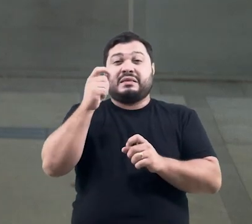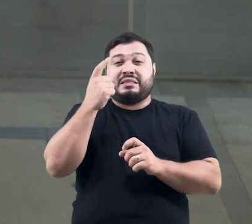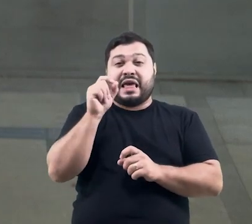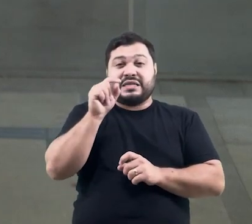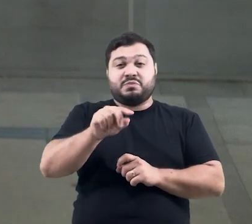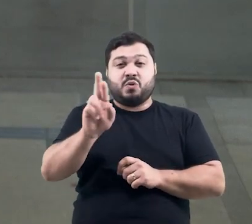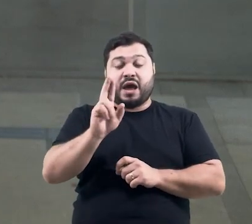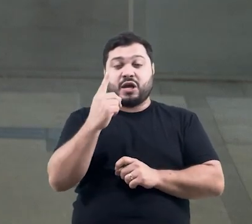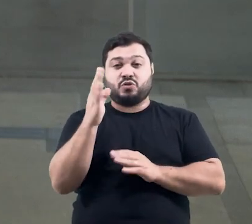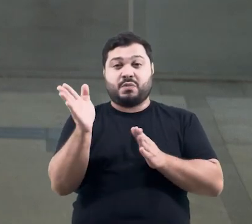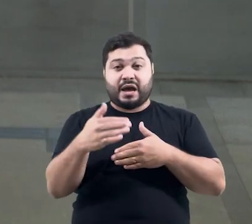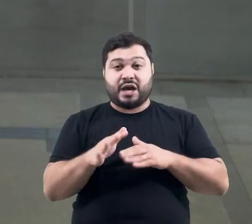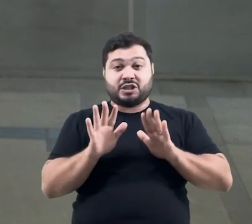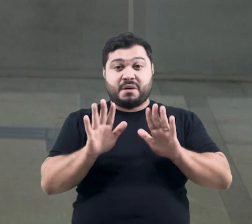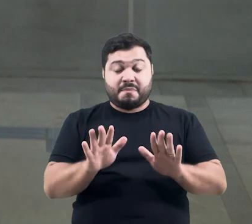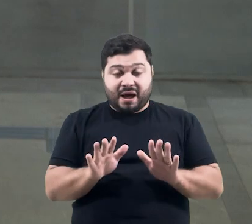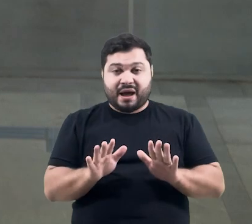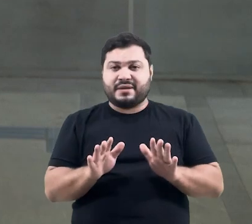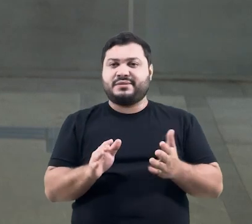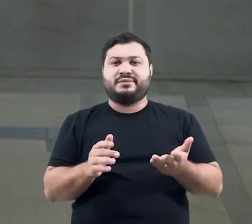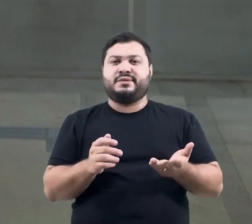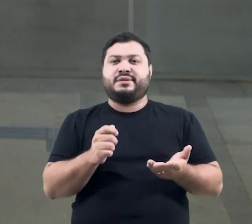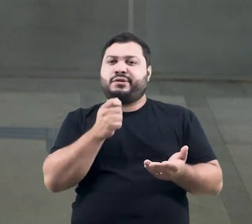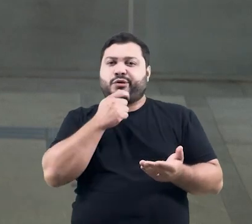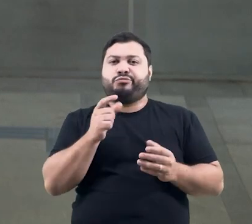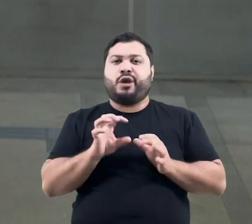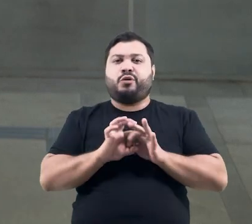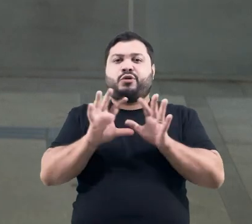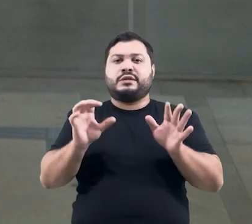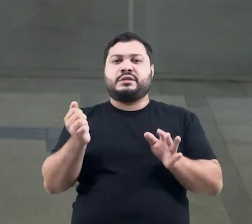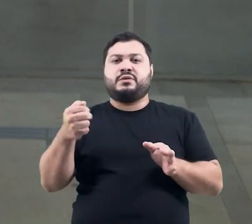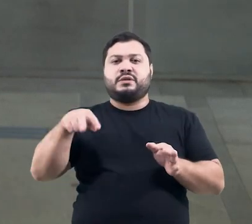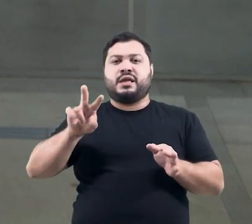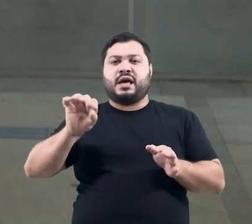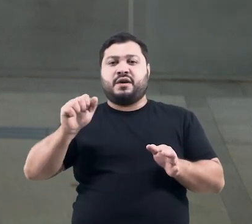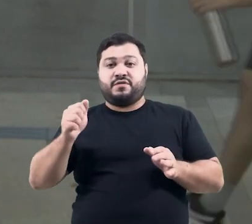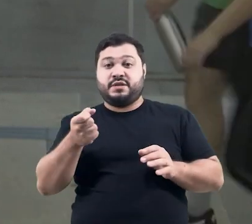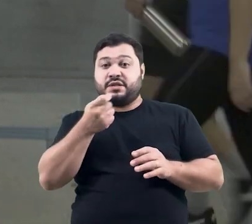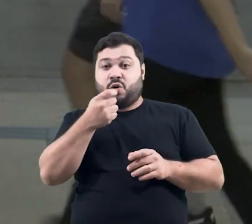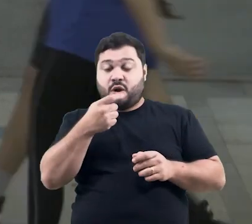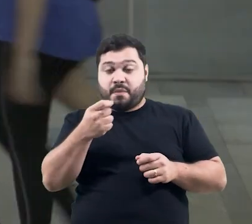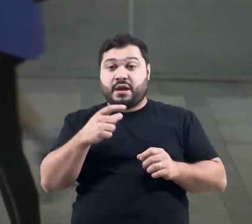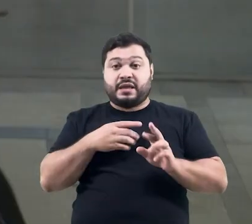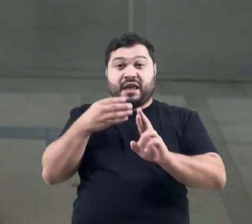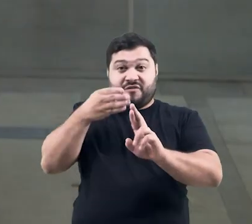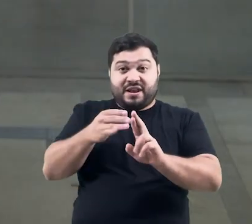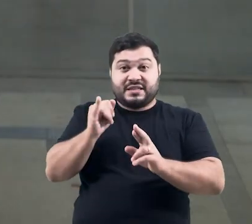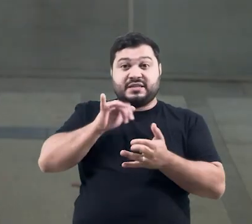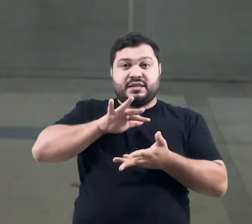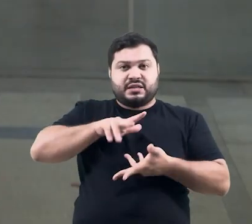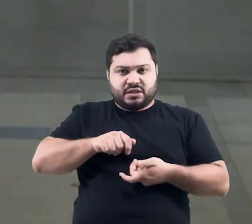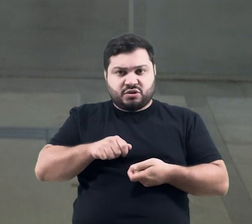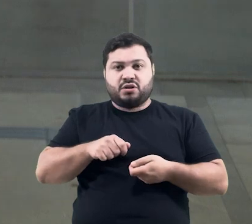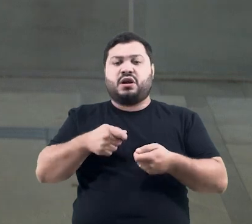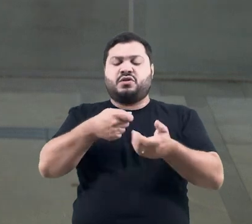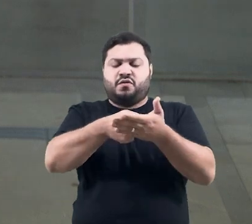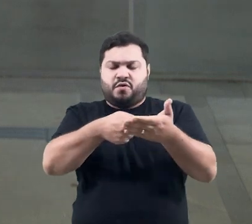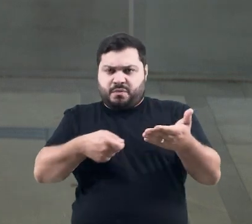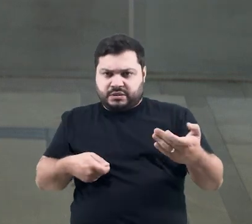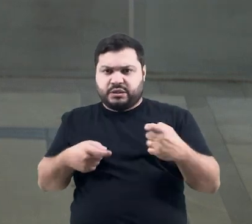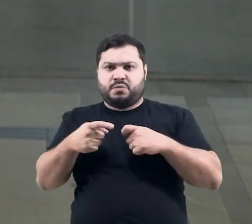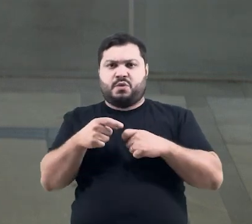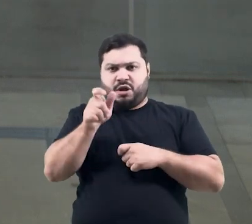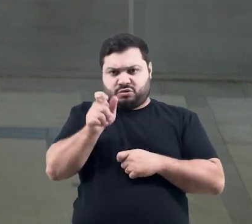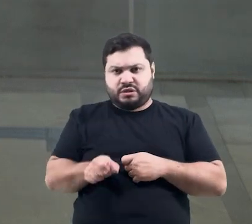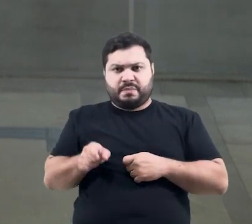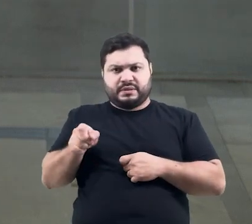que custa em média 10 mil reais a caixa, mas que ainda não tem autorização da Anvisa. O remédio, que tem referências